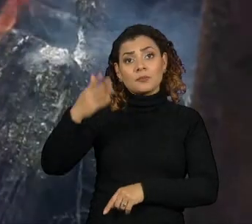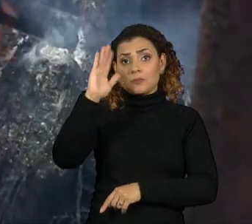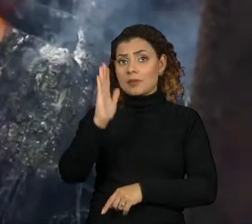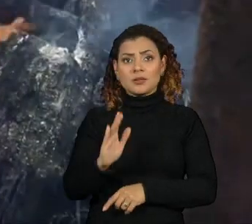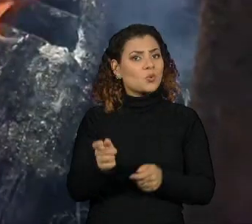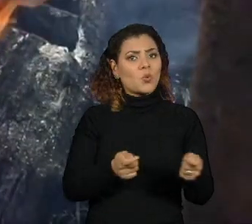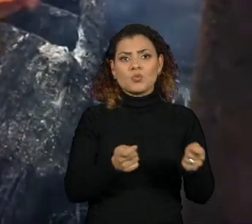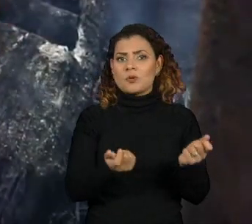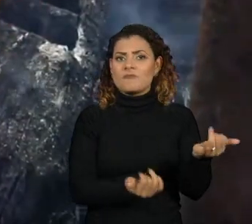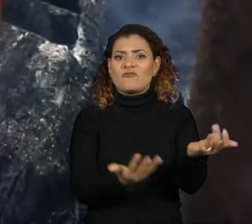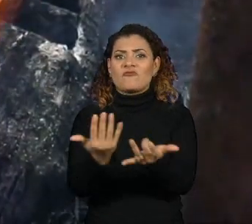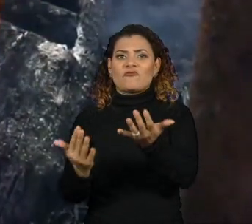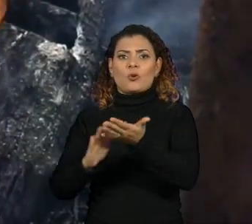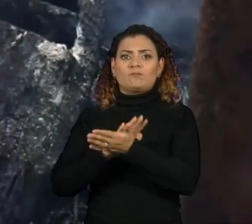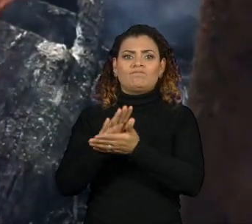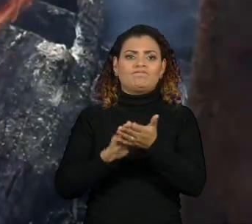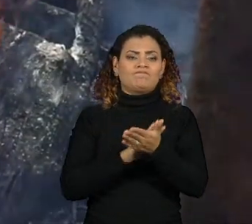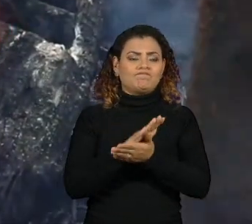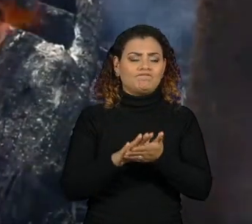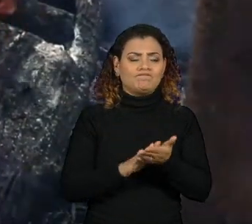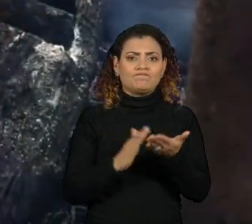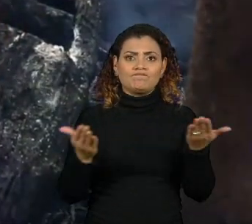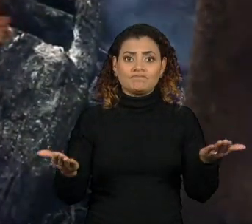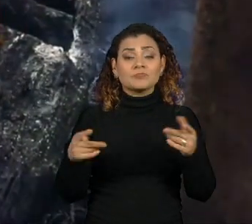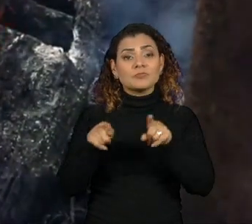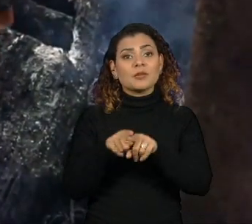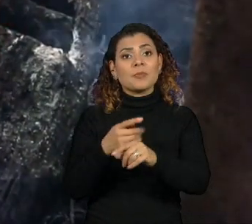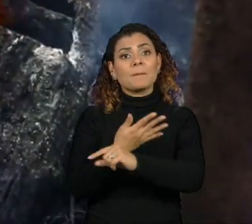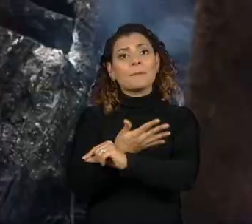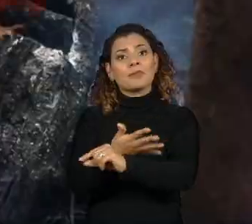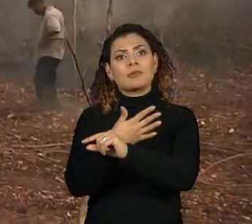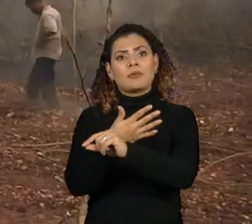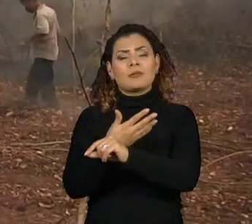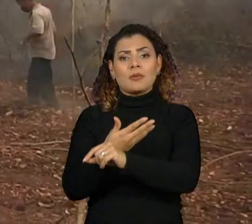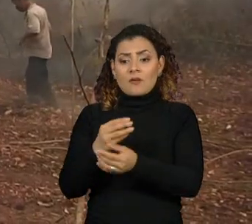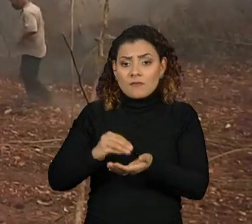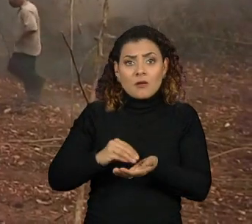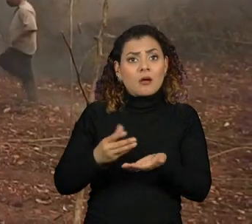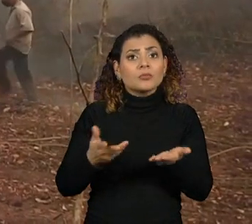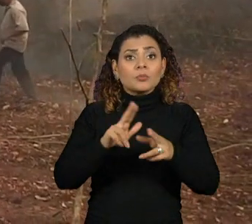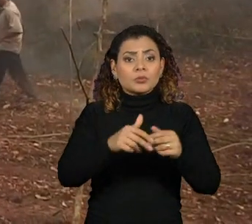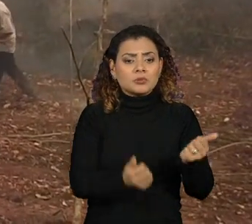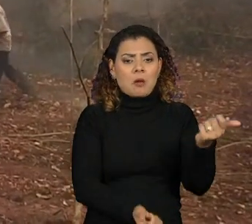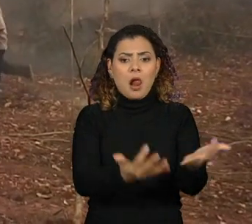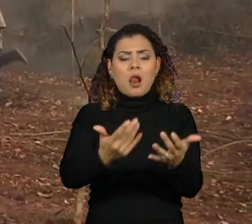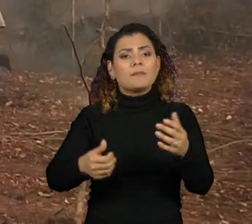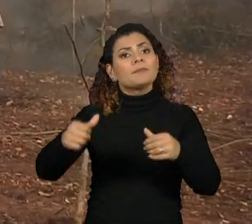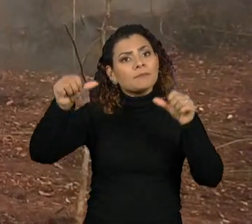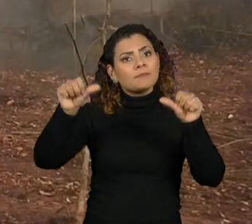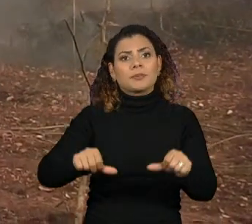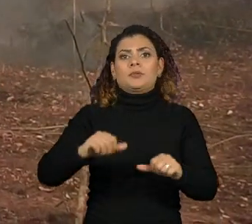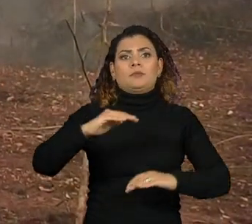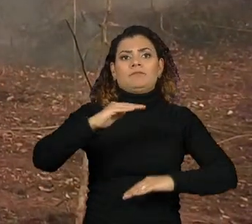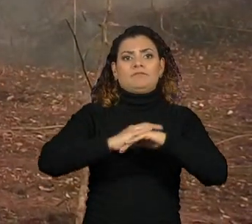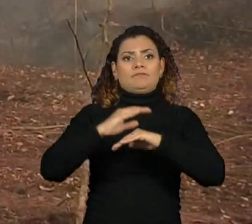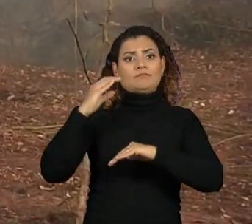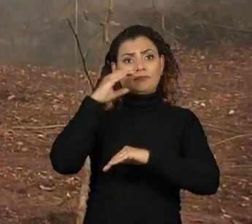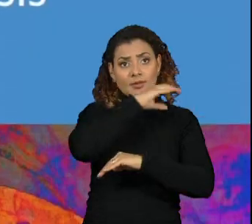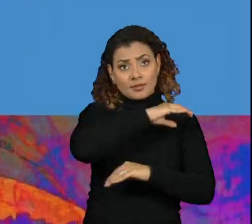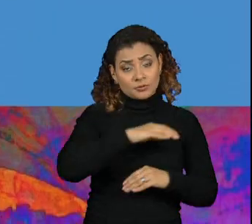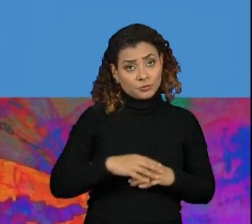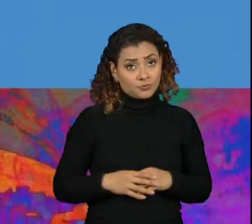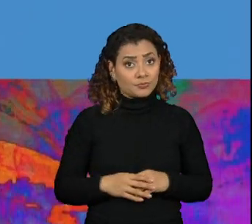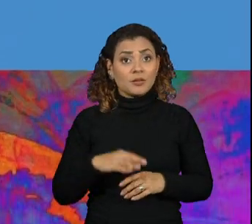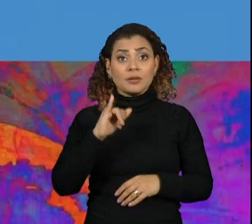controla as queimadas na floresta amazônica e no Pantanal, que contribuem para o aquecimento do planeta. O relatório